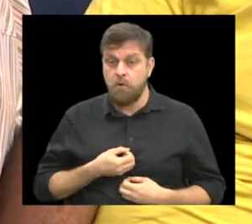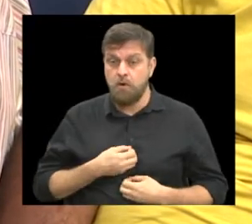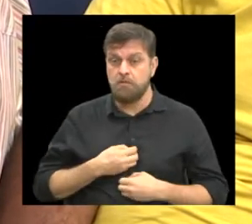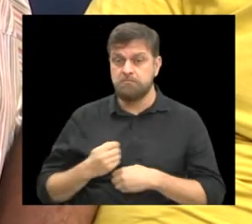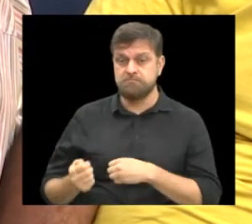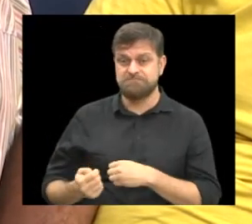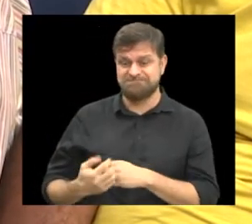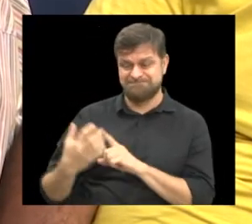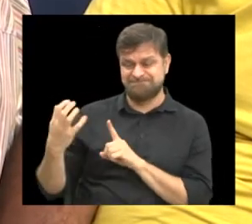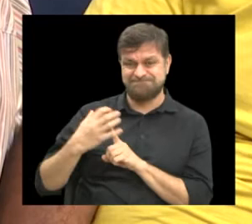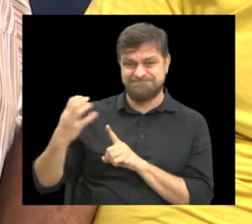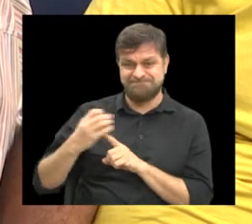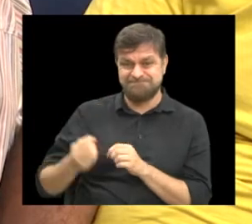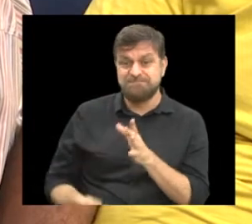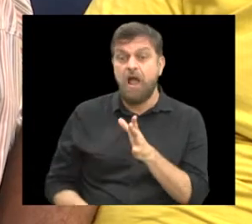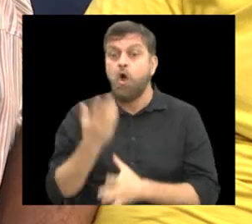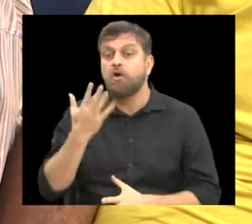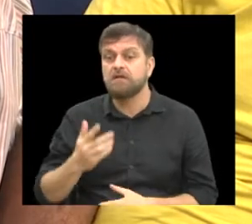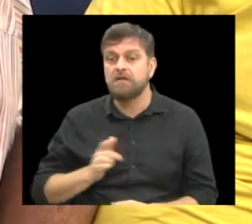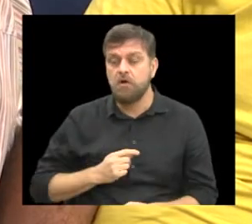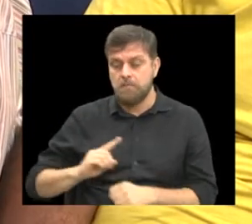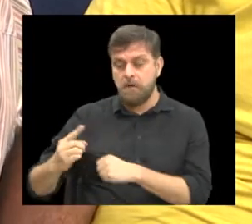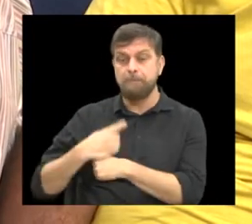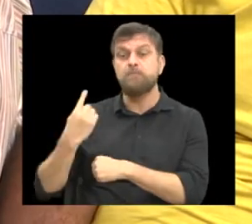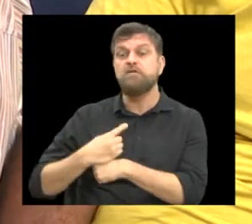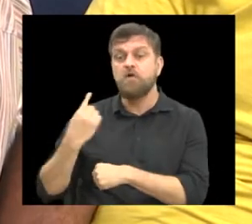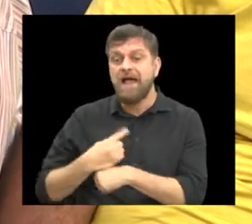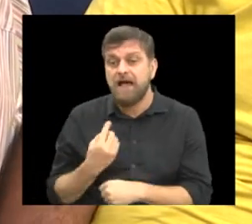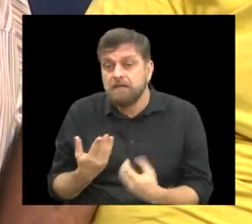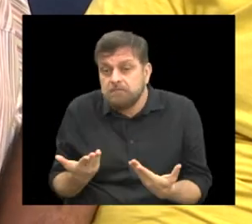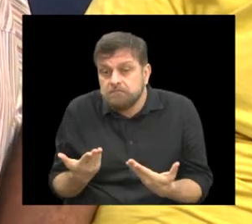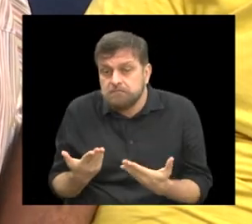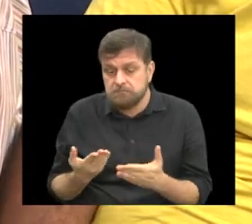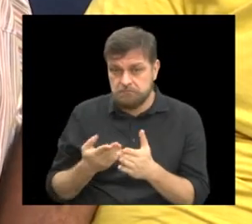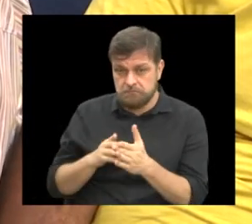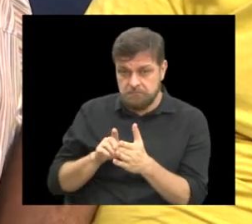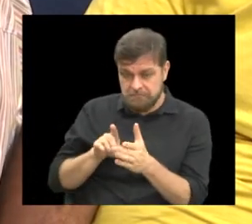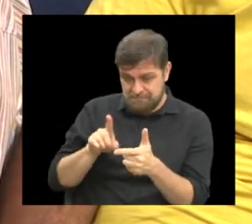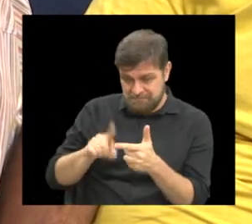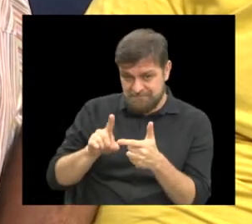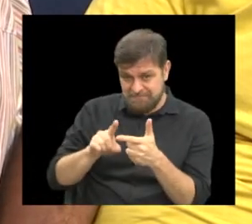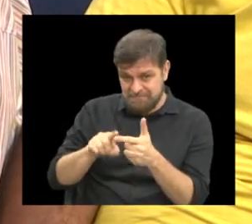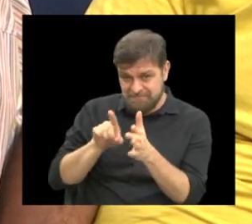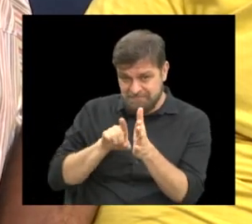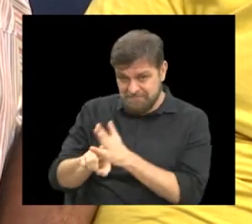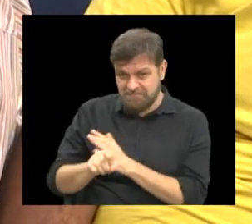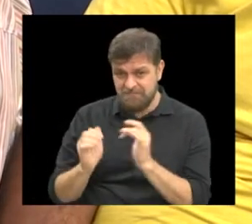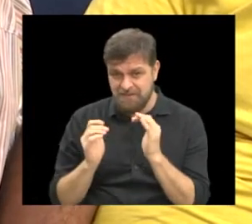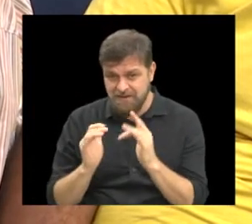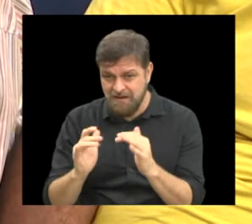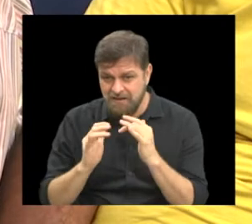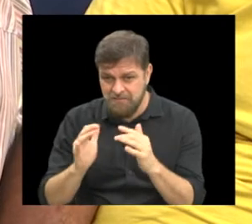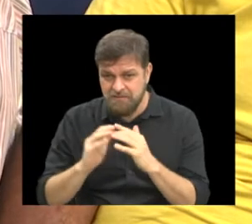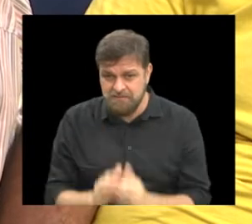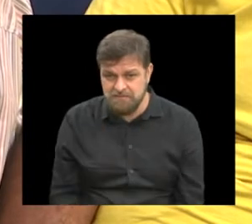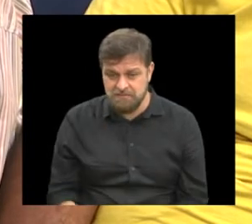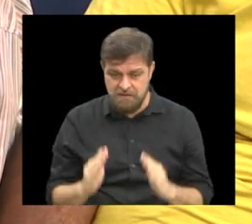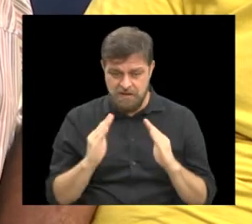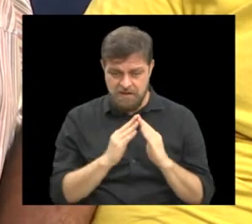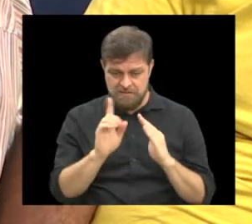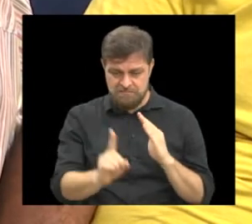provocada? E uma segunda pergunta. Um autista em alta reclusão,